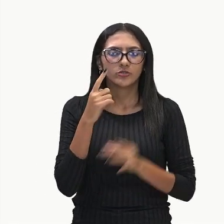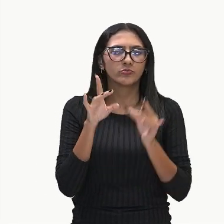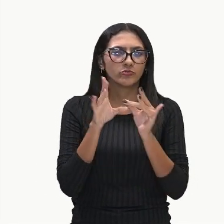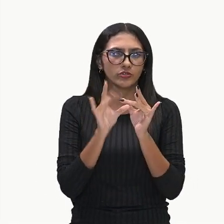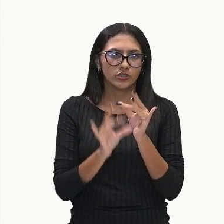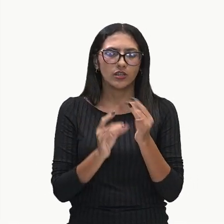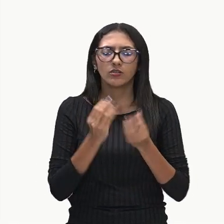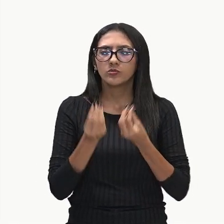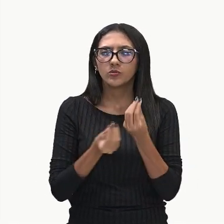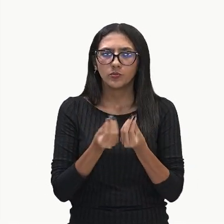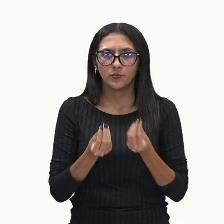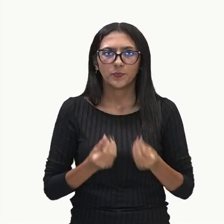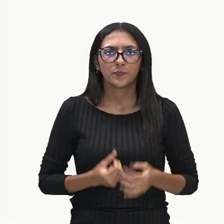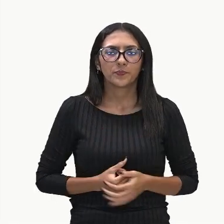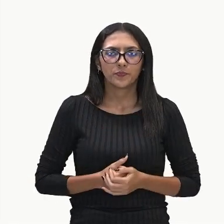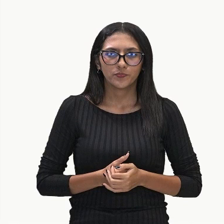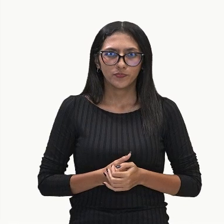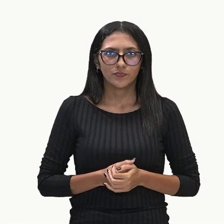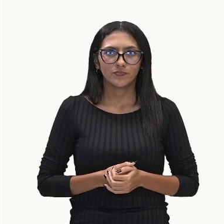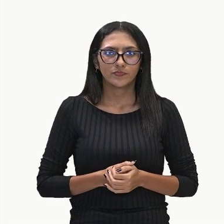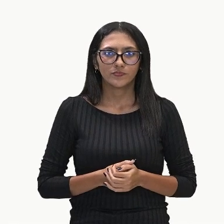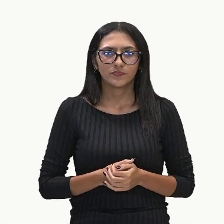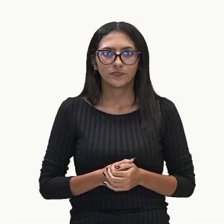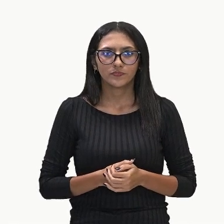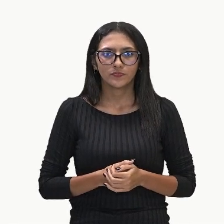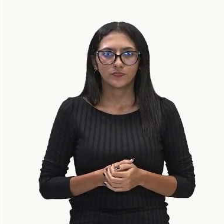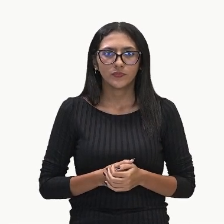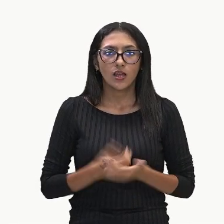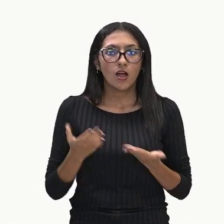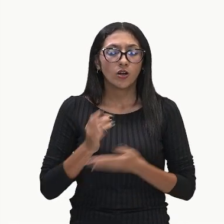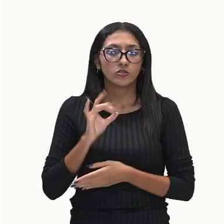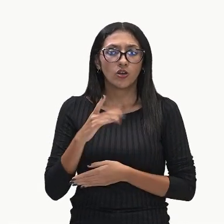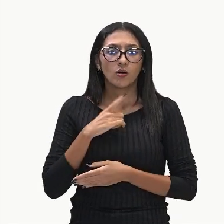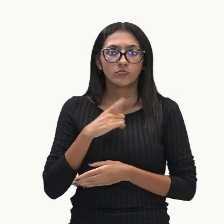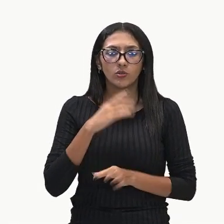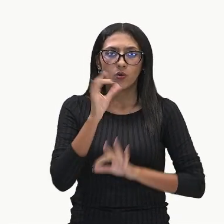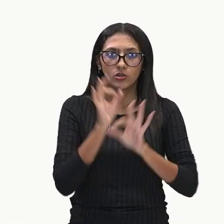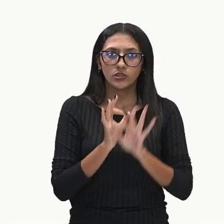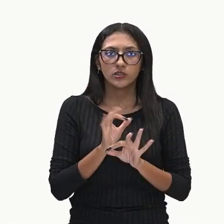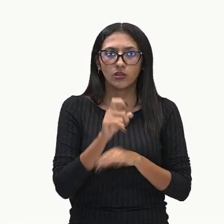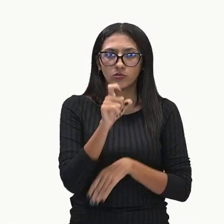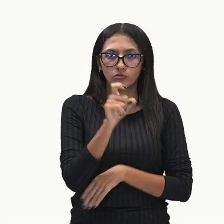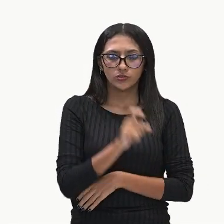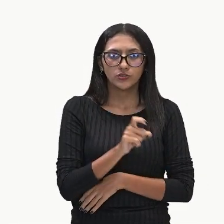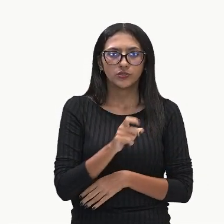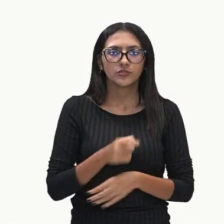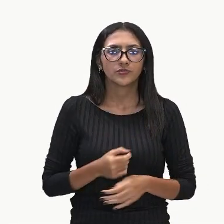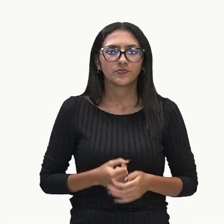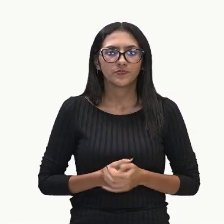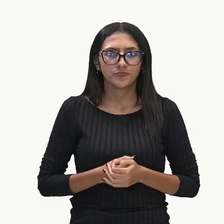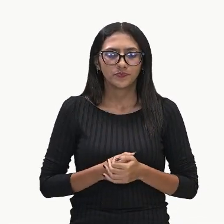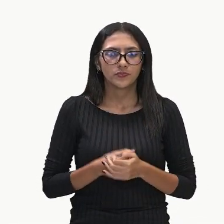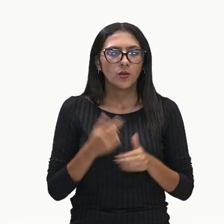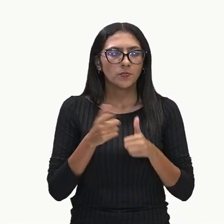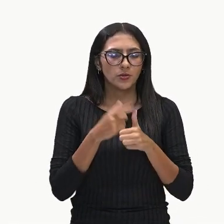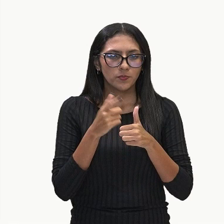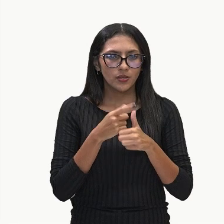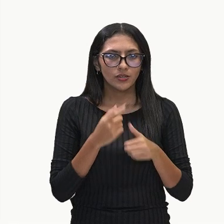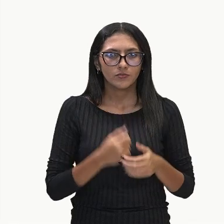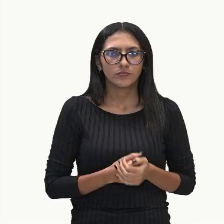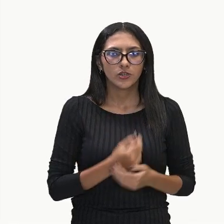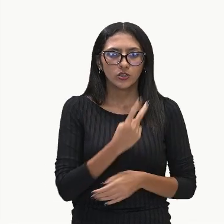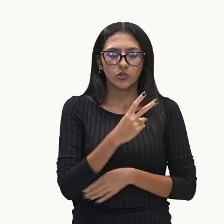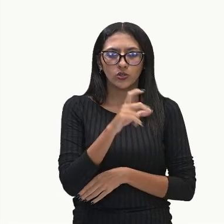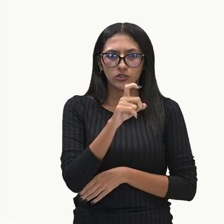vamos fazer? Nós vamos pegar e vamos resolver para x. A primeira, 2x igual